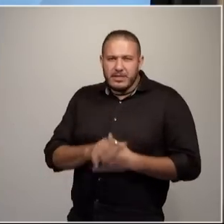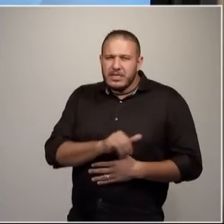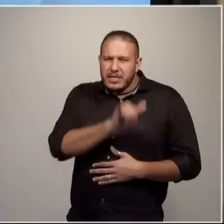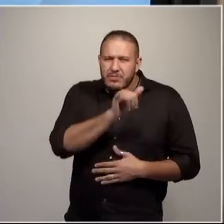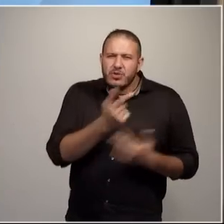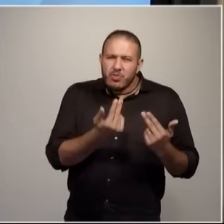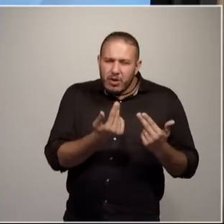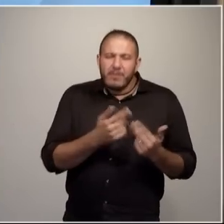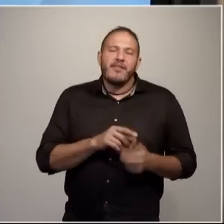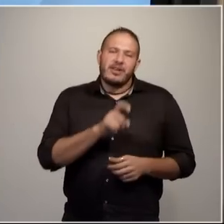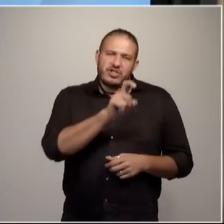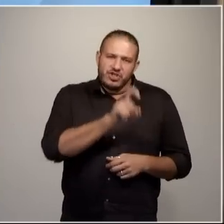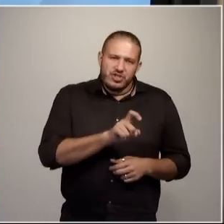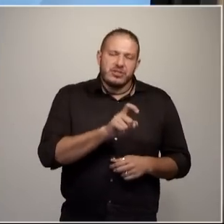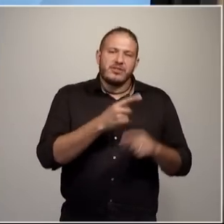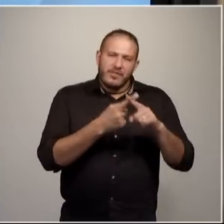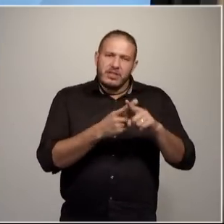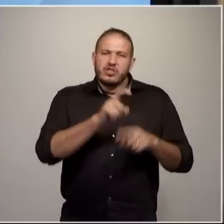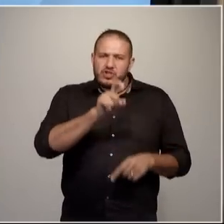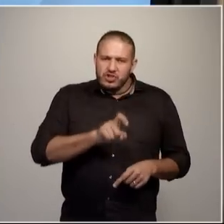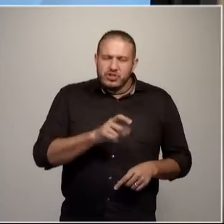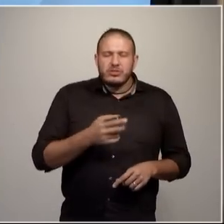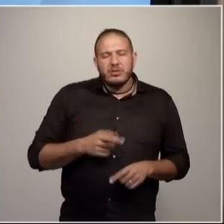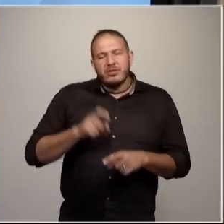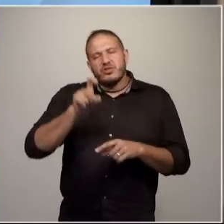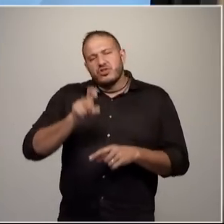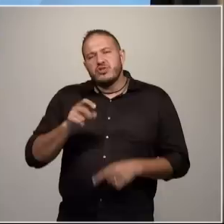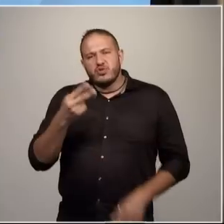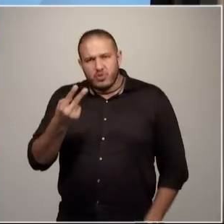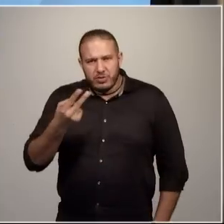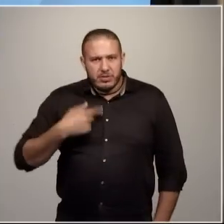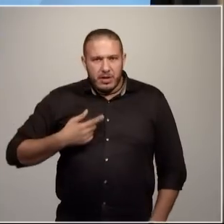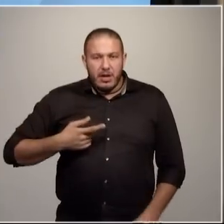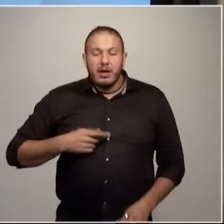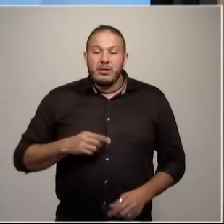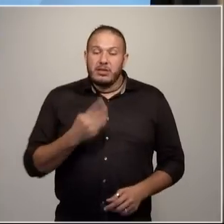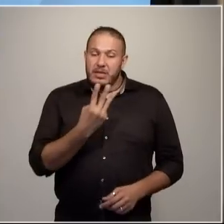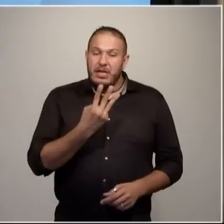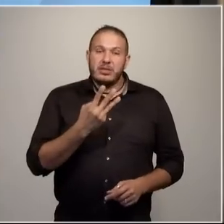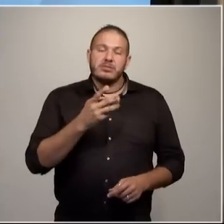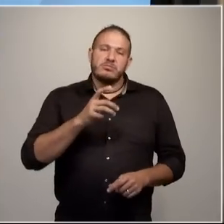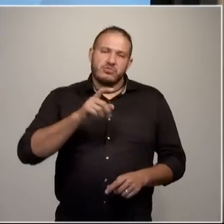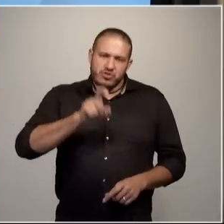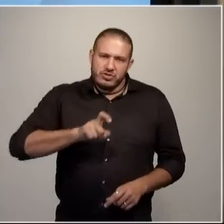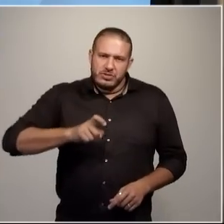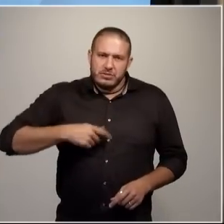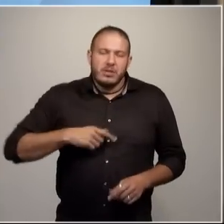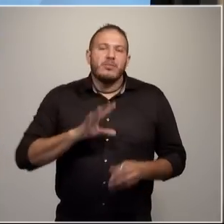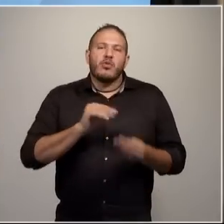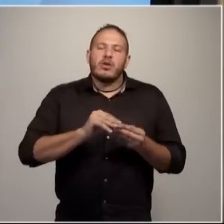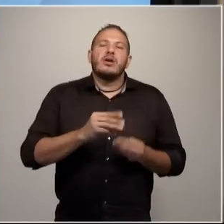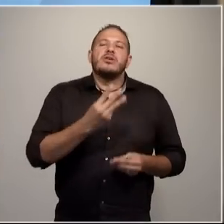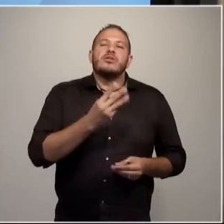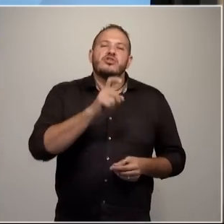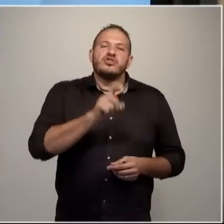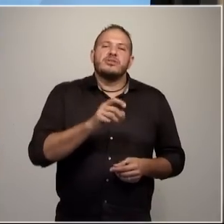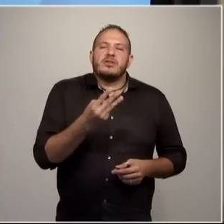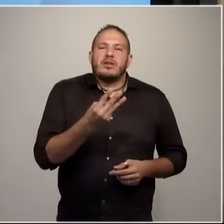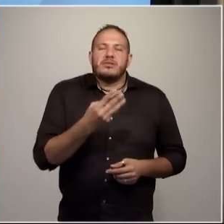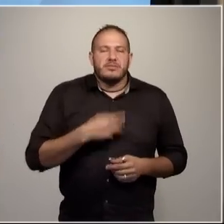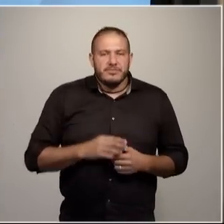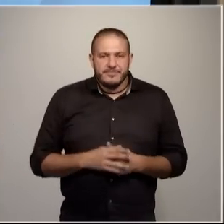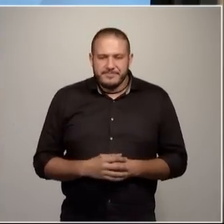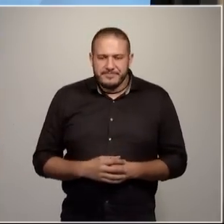x vezes x, x2, 3x. Quando eu colocar aqui x2 vai ficar x3 e